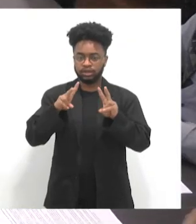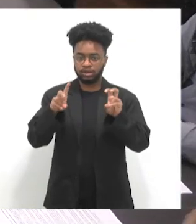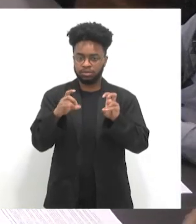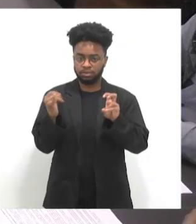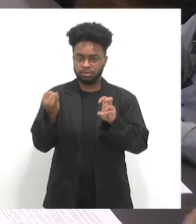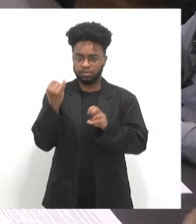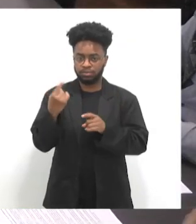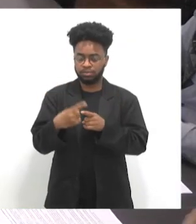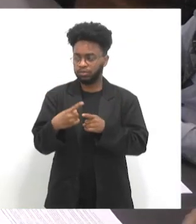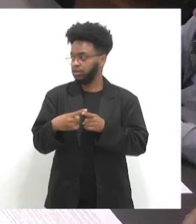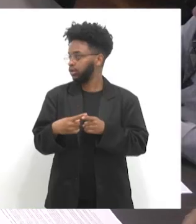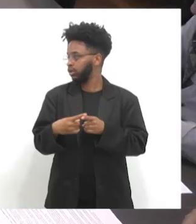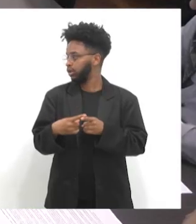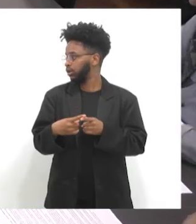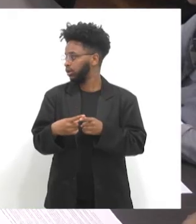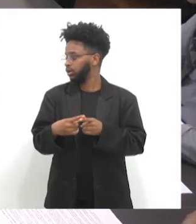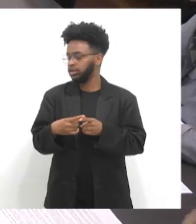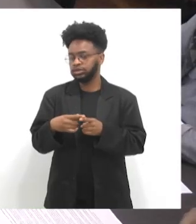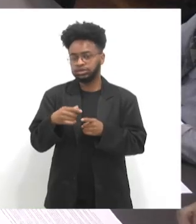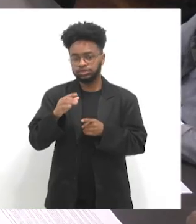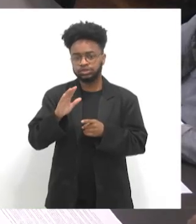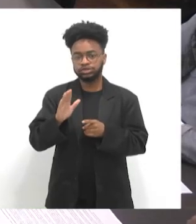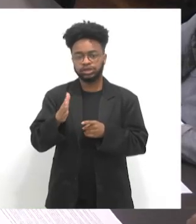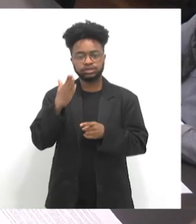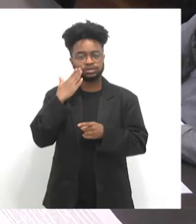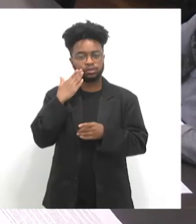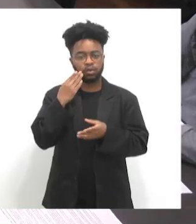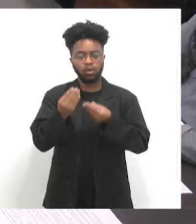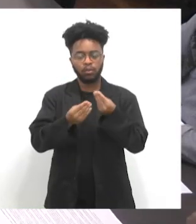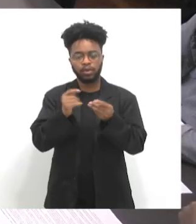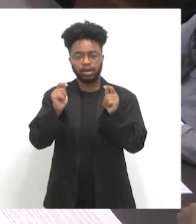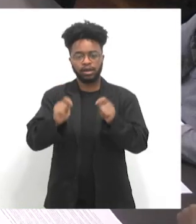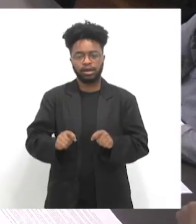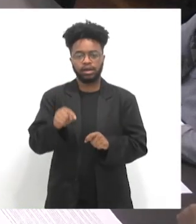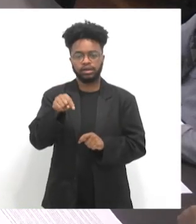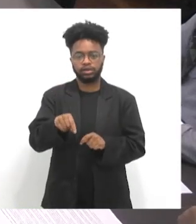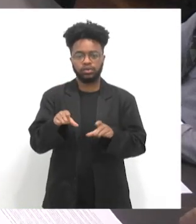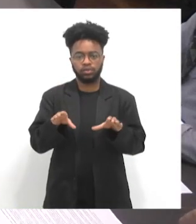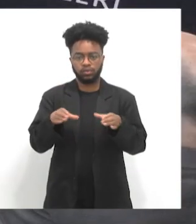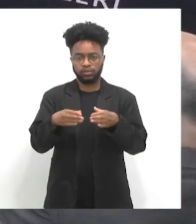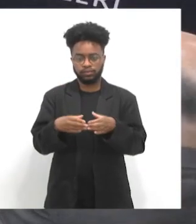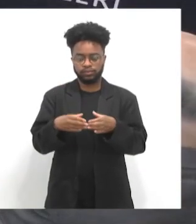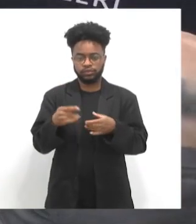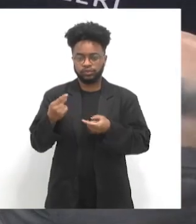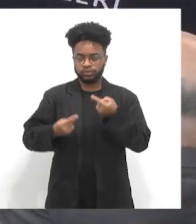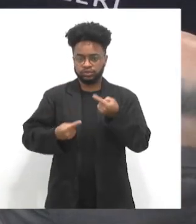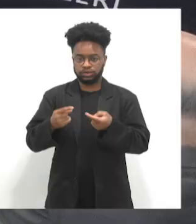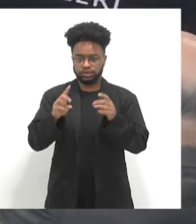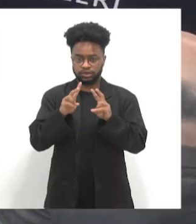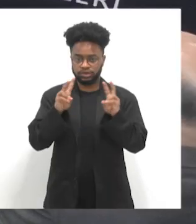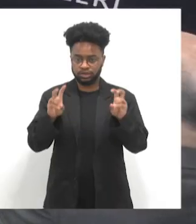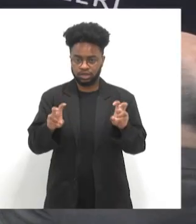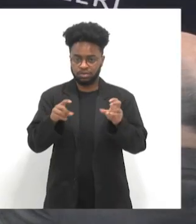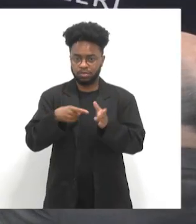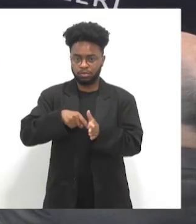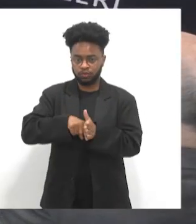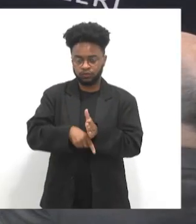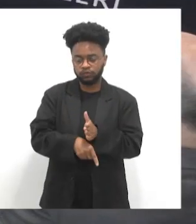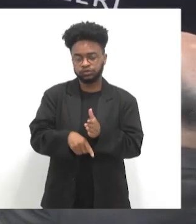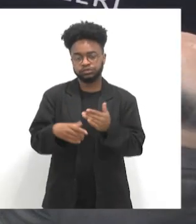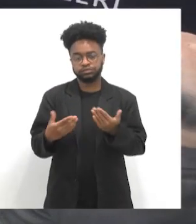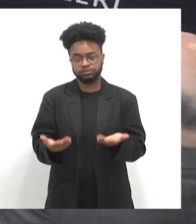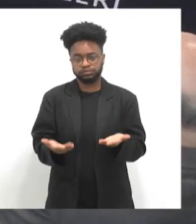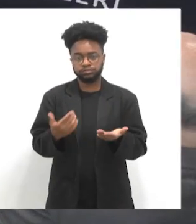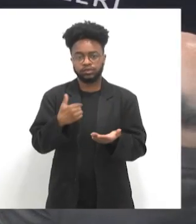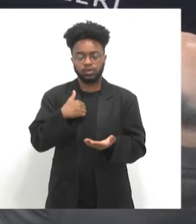é conhecida a capacidade desta comissão em discutir o tema com mais profundidade. Então, eu acho